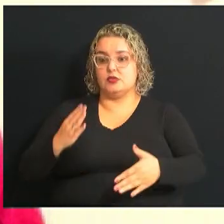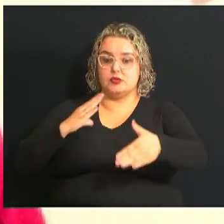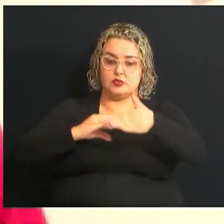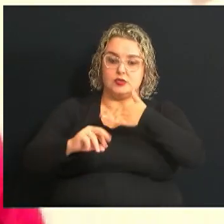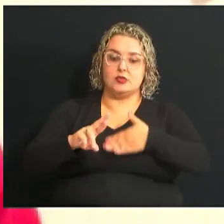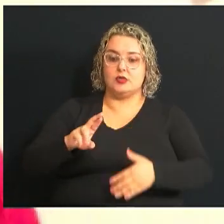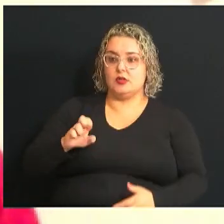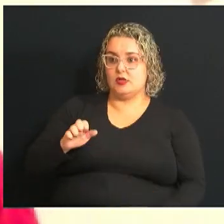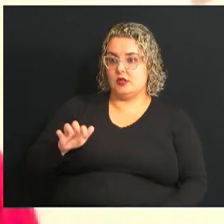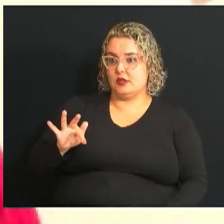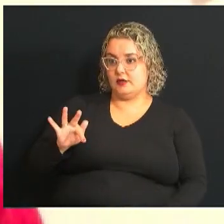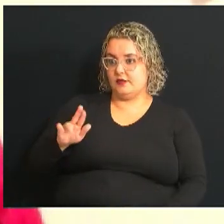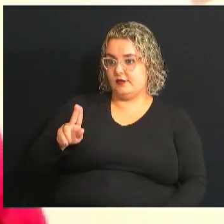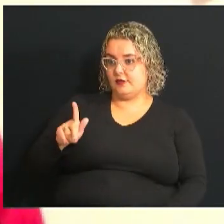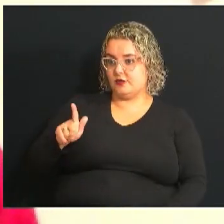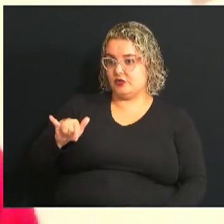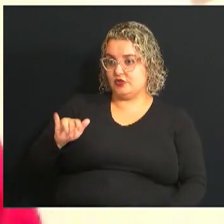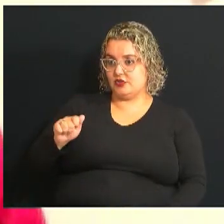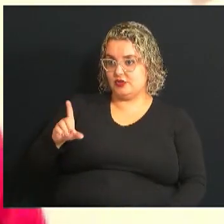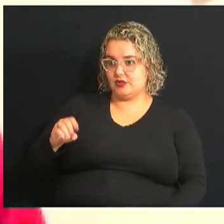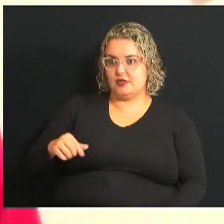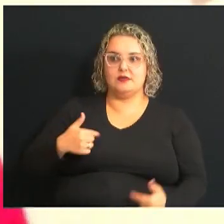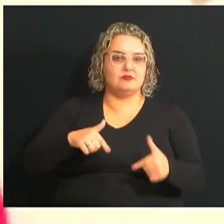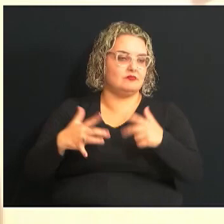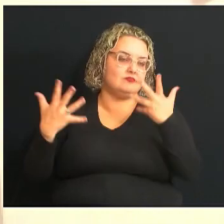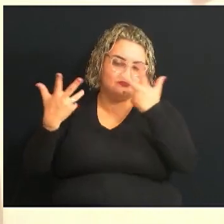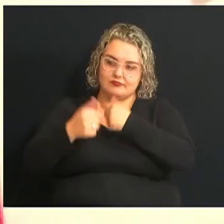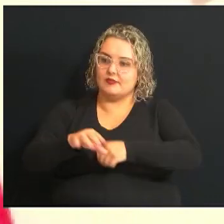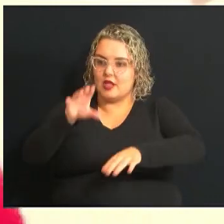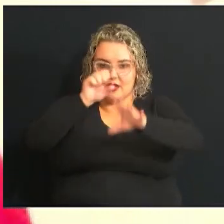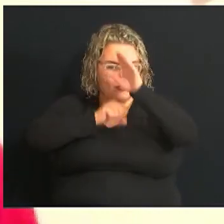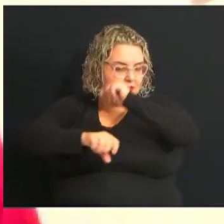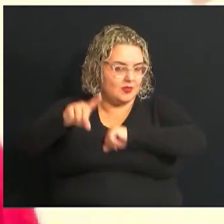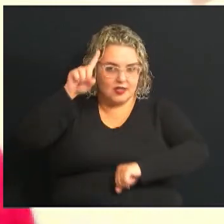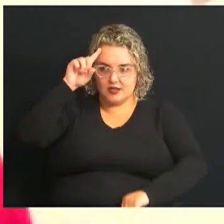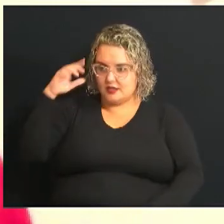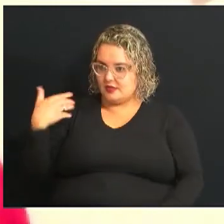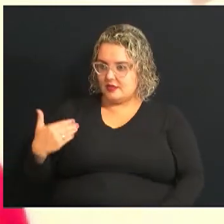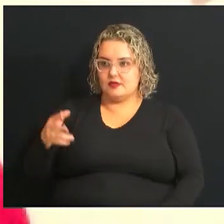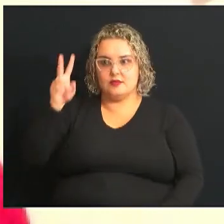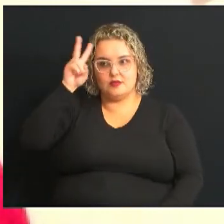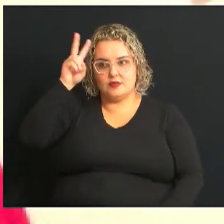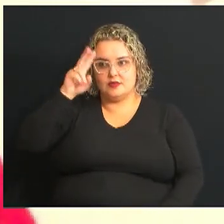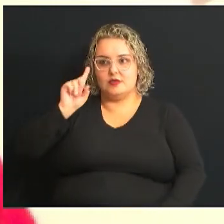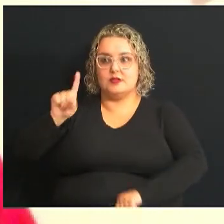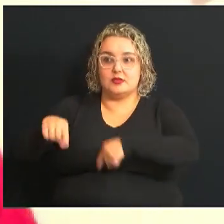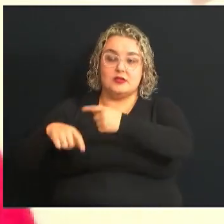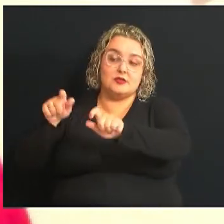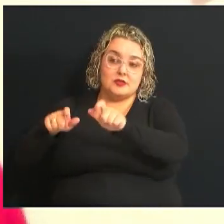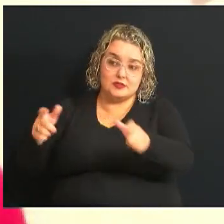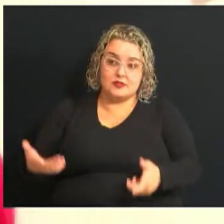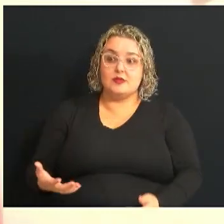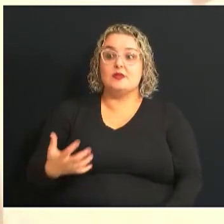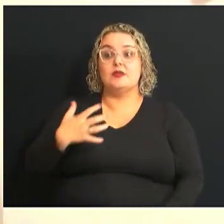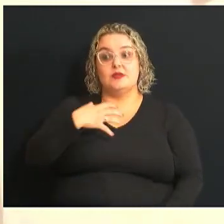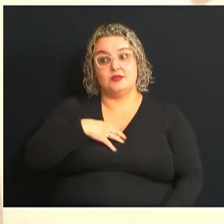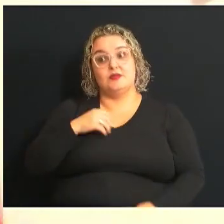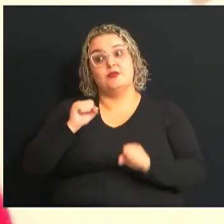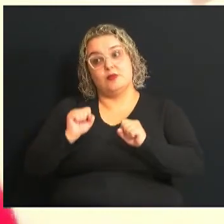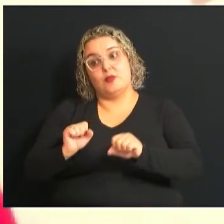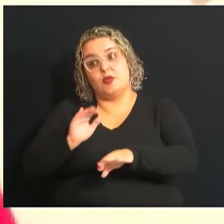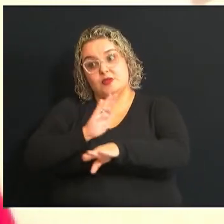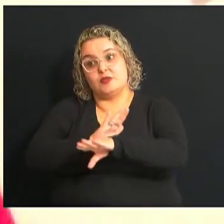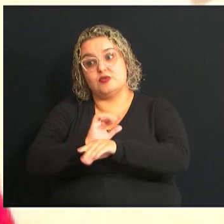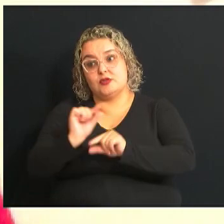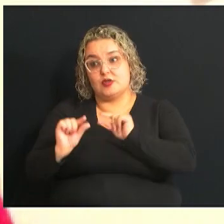e que é um trabalho muito bonito. Eu aprendo diariamente com histórias das outras pessoas, eu sinto que eu posso ajudar um pouco do mesmo jeito que